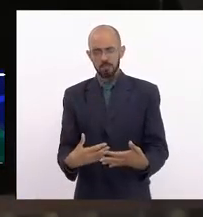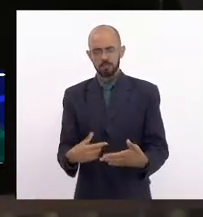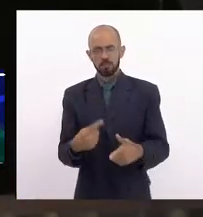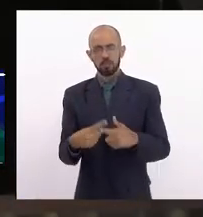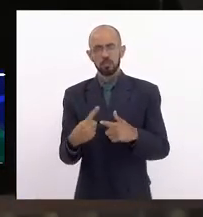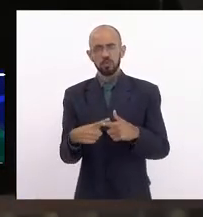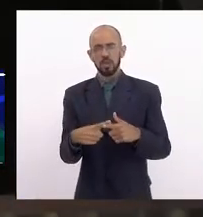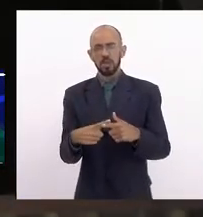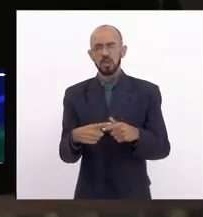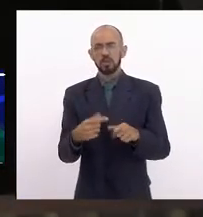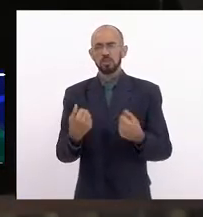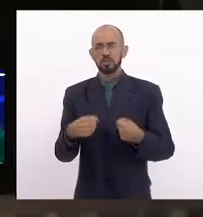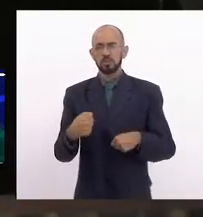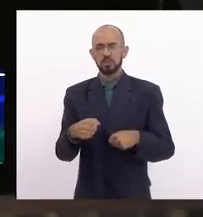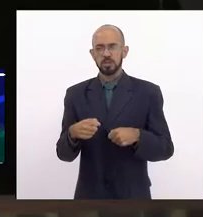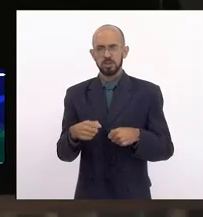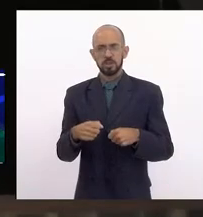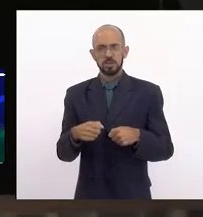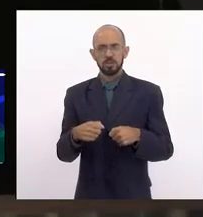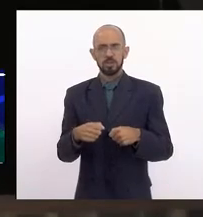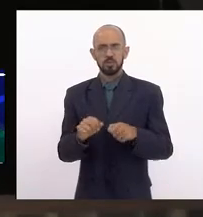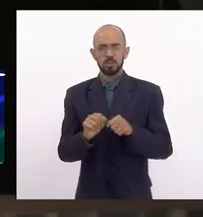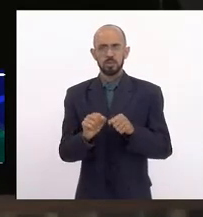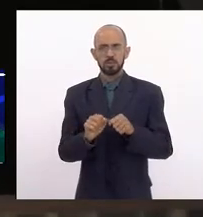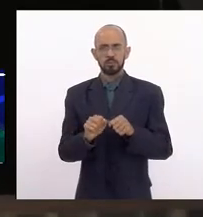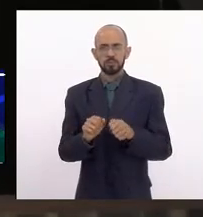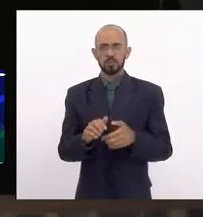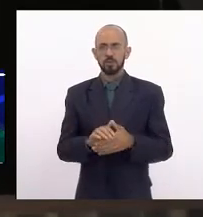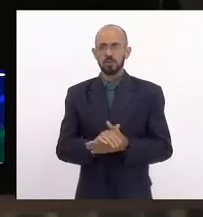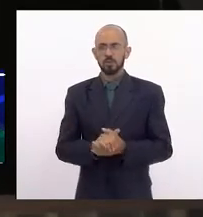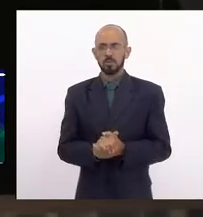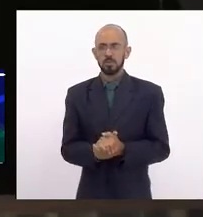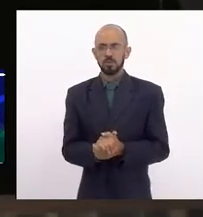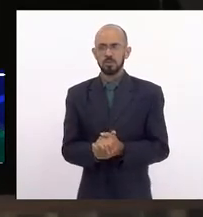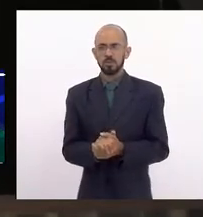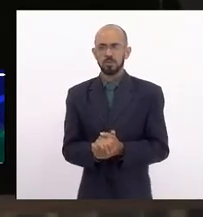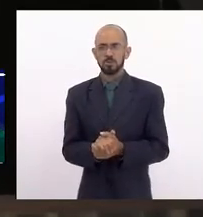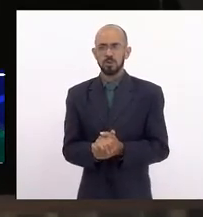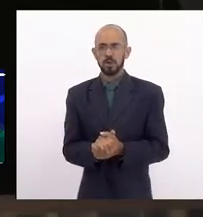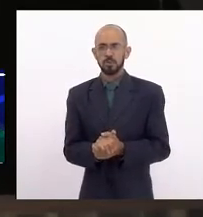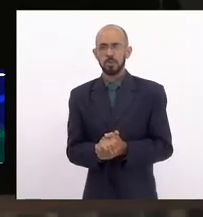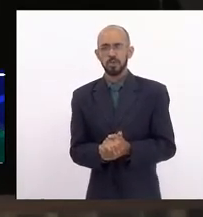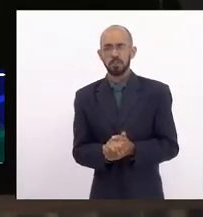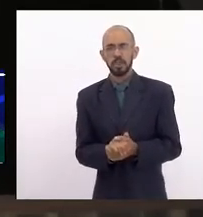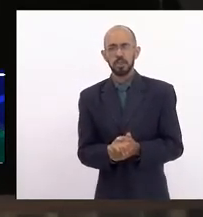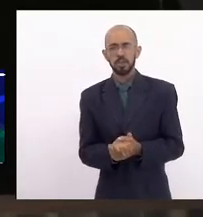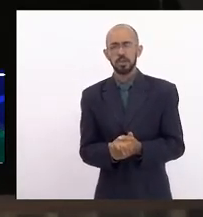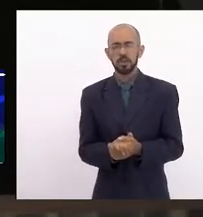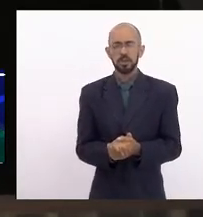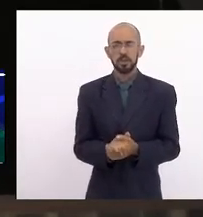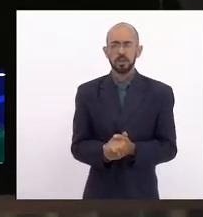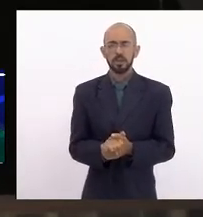que ocorra essa explicação e esse essa explicação